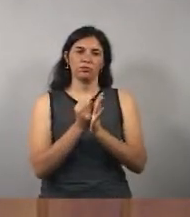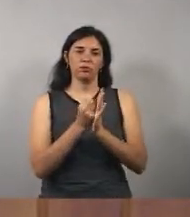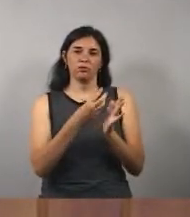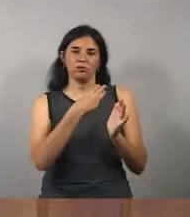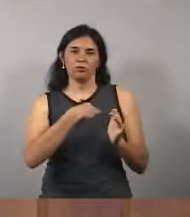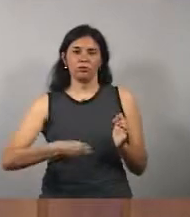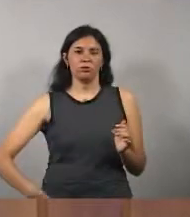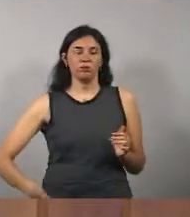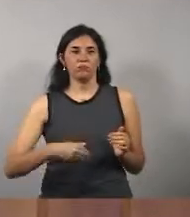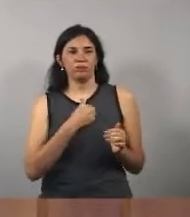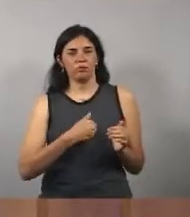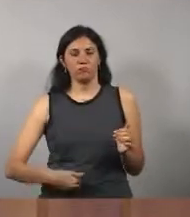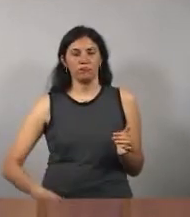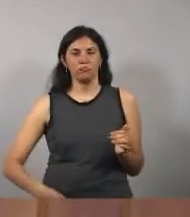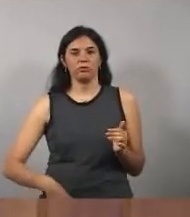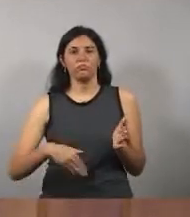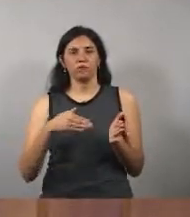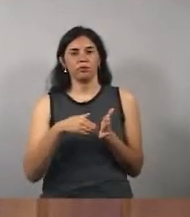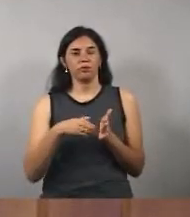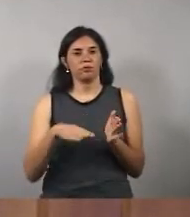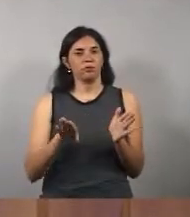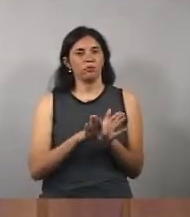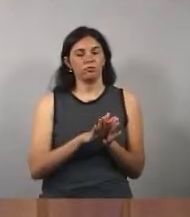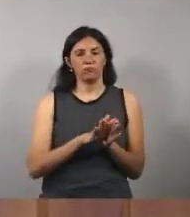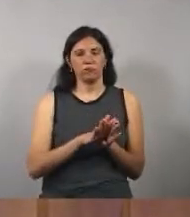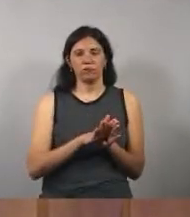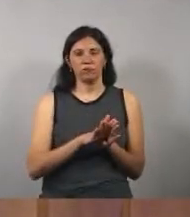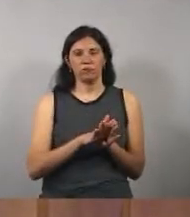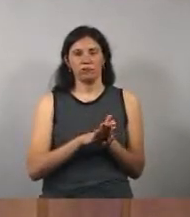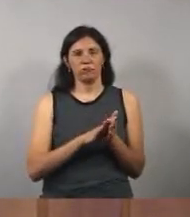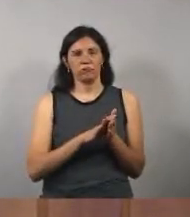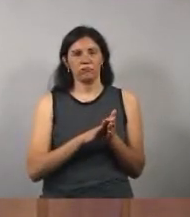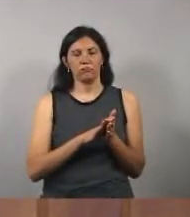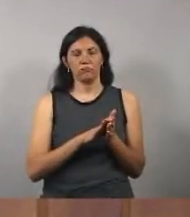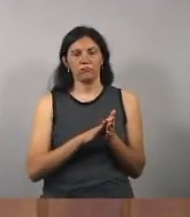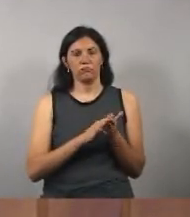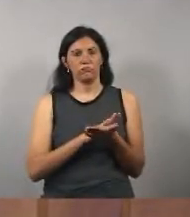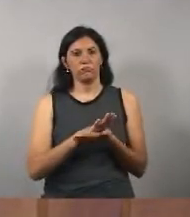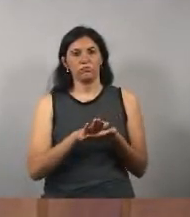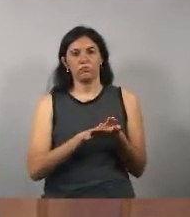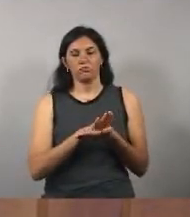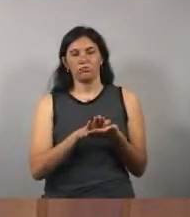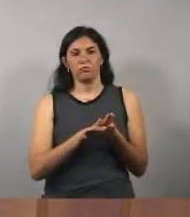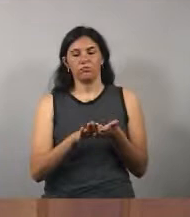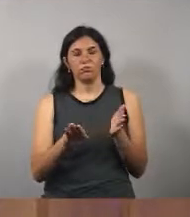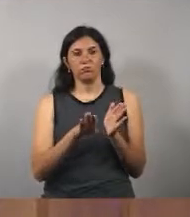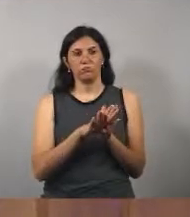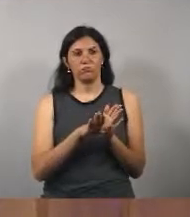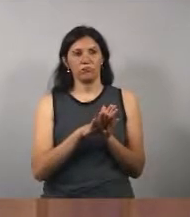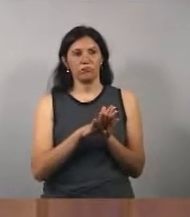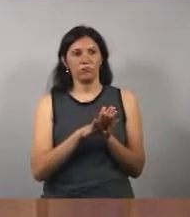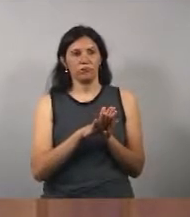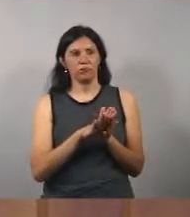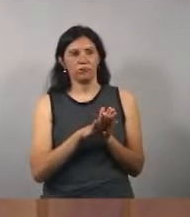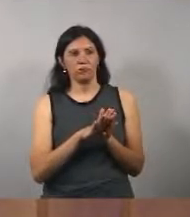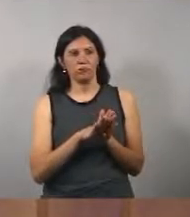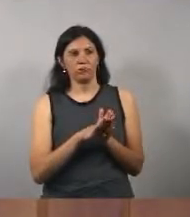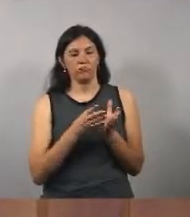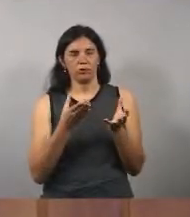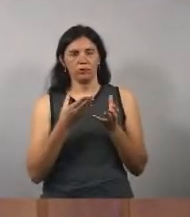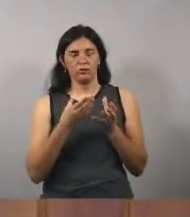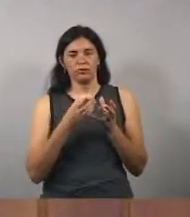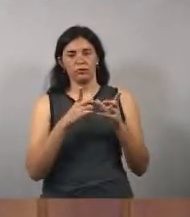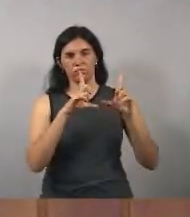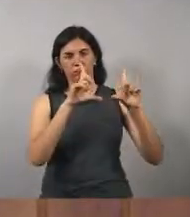Ministério Público, e até agora não chegou nada, nada chegou aqui. Para se ter uma ideia, eu quero até que seja mostrado no telão